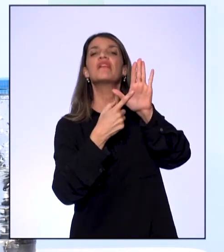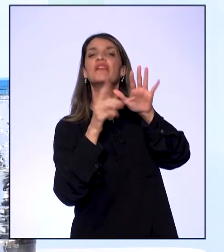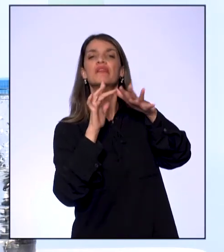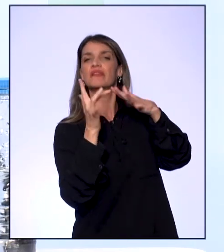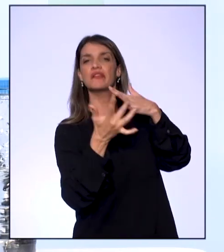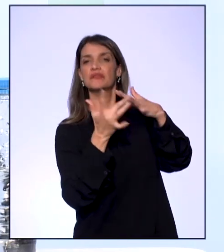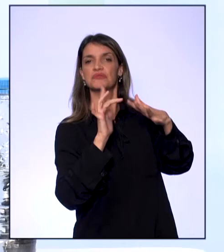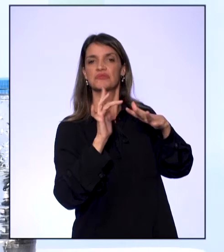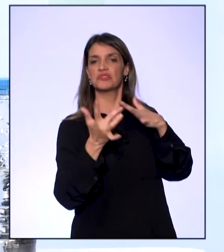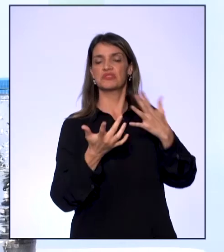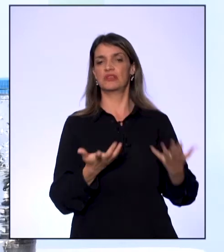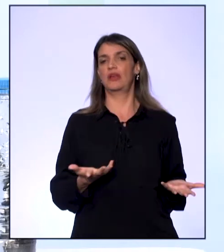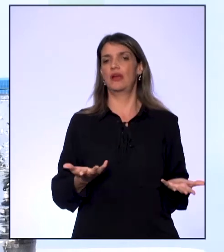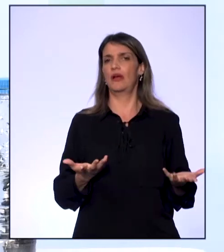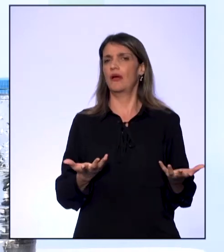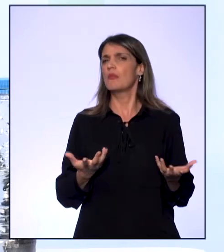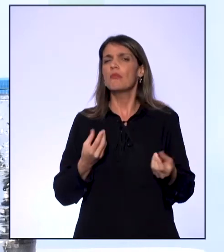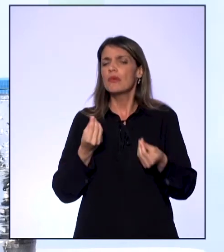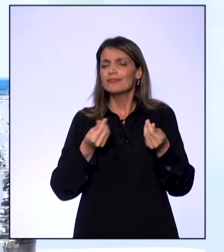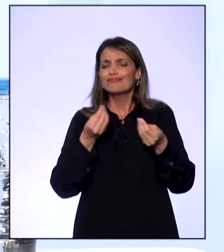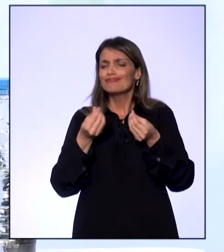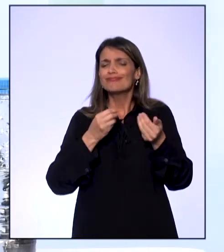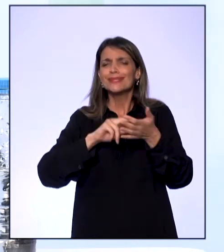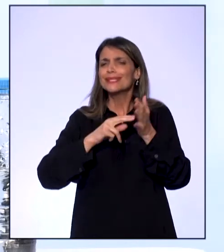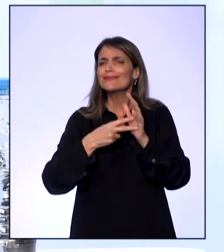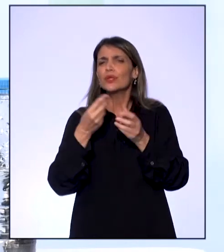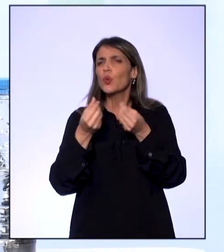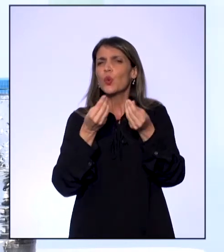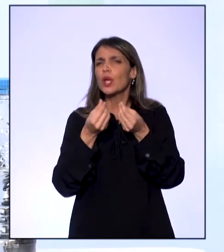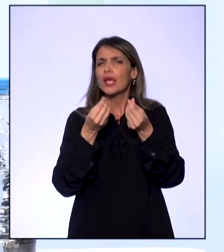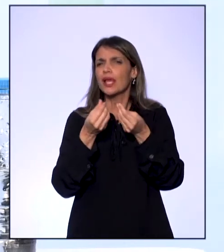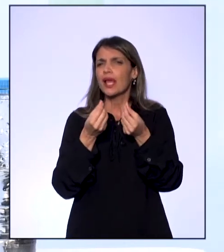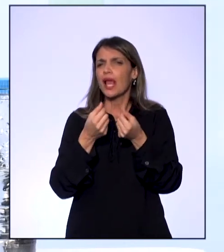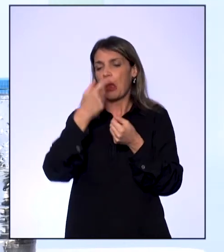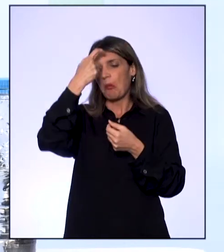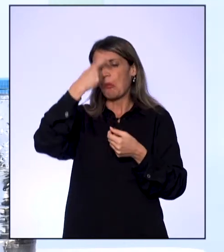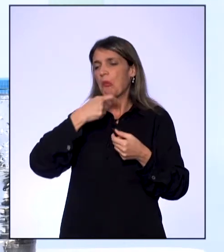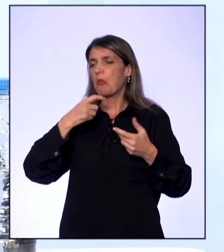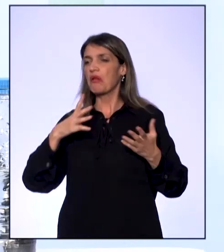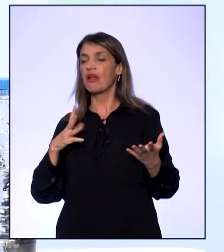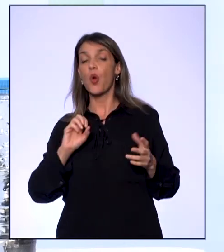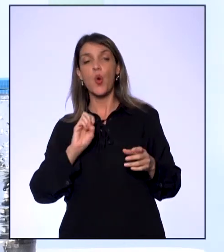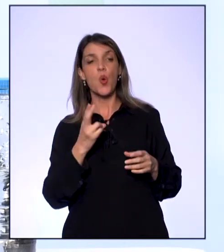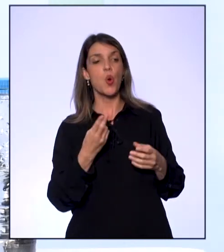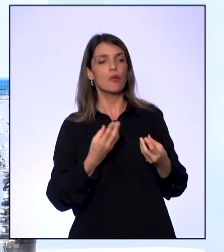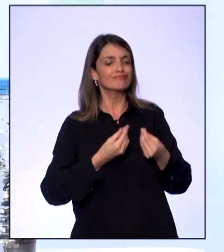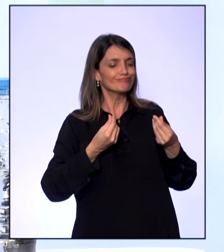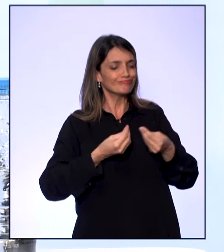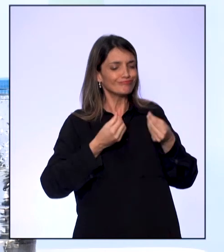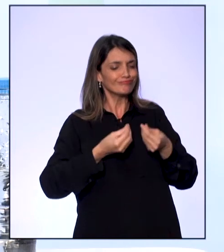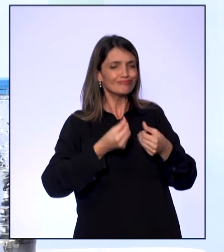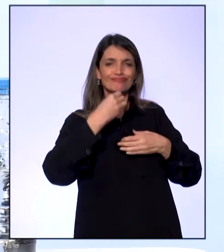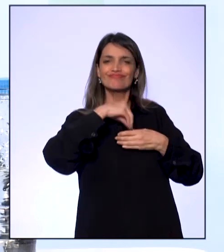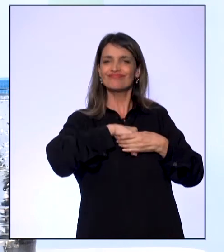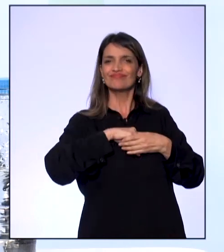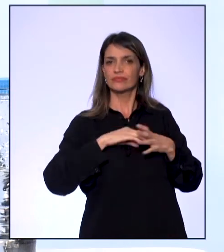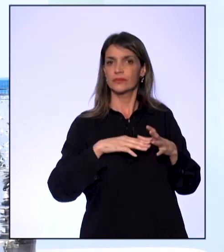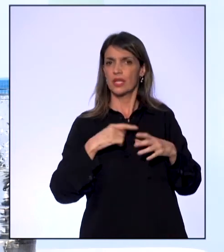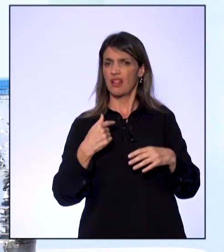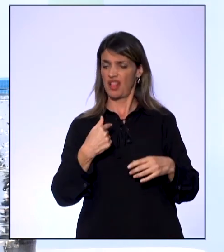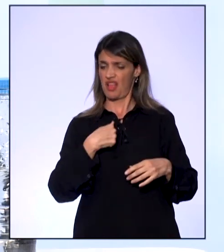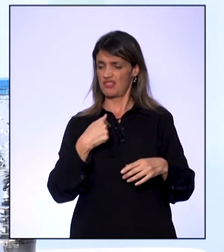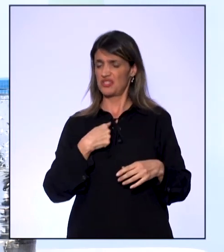que é a essência da pessoa, o que é aparência e o que é essência. Será que nós não vivemos em um mundo realmente de aparências, né? Que nós